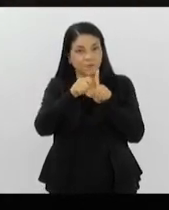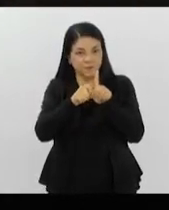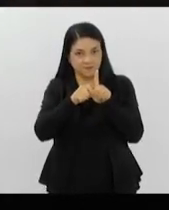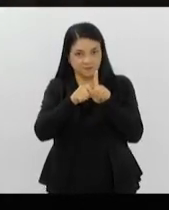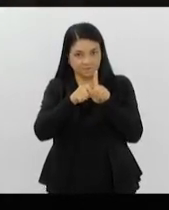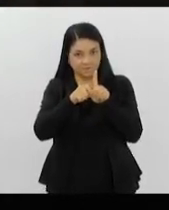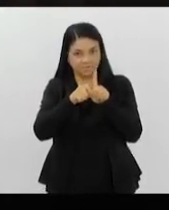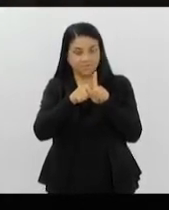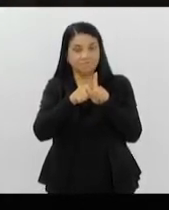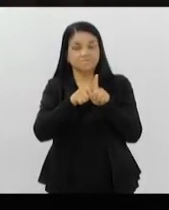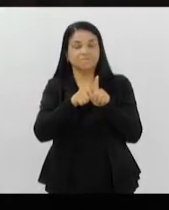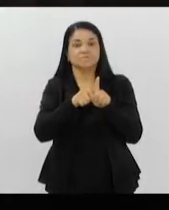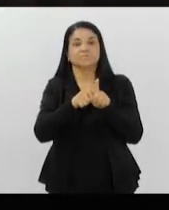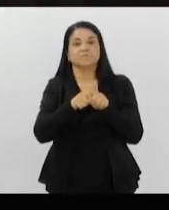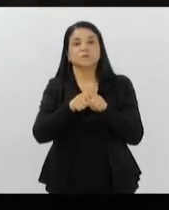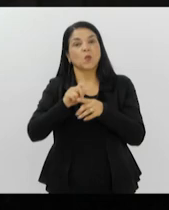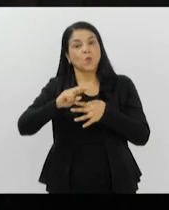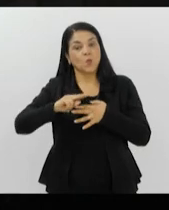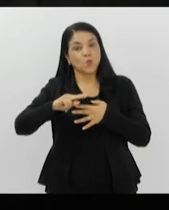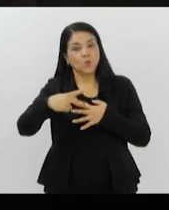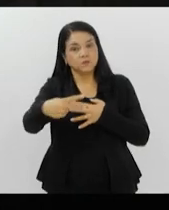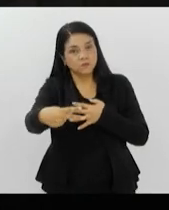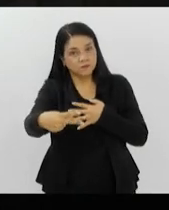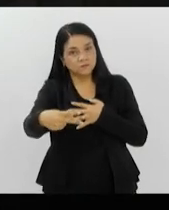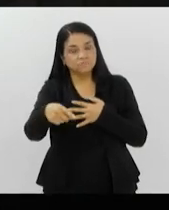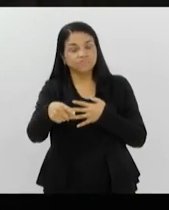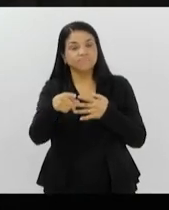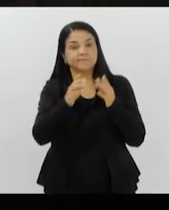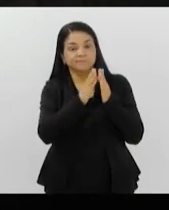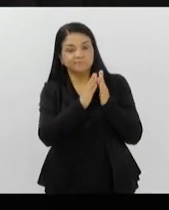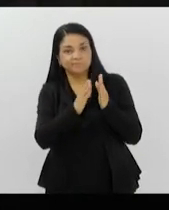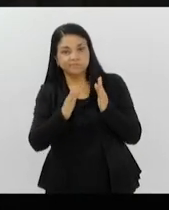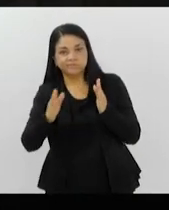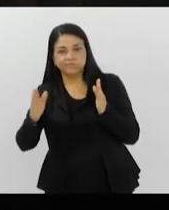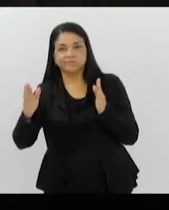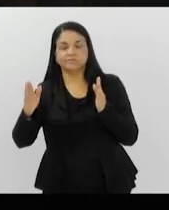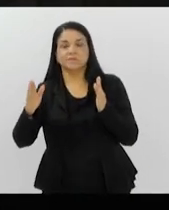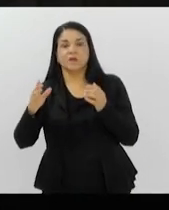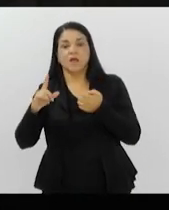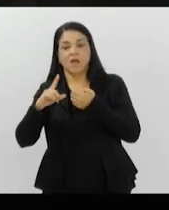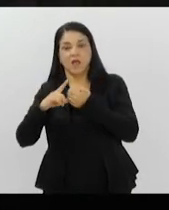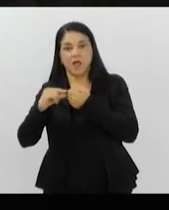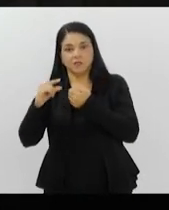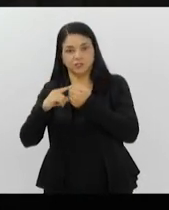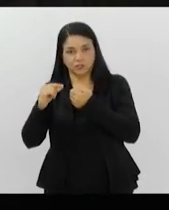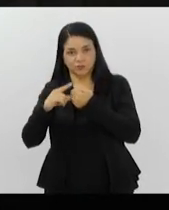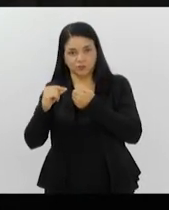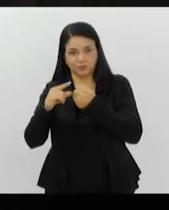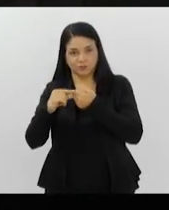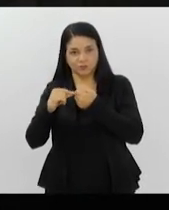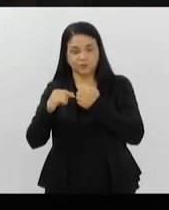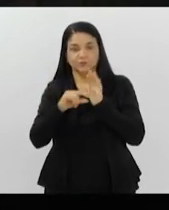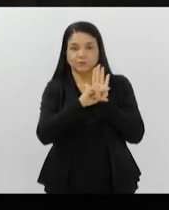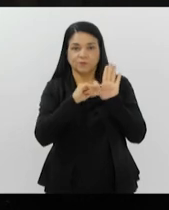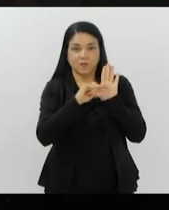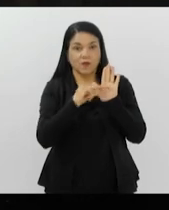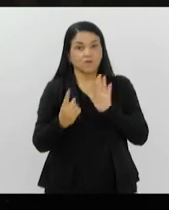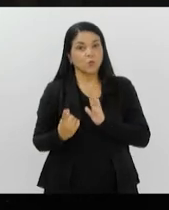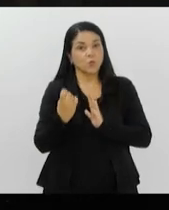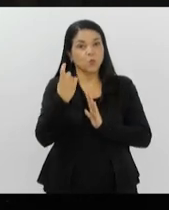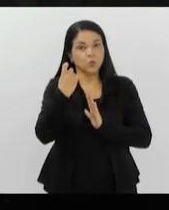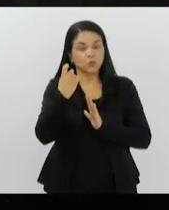de consequência, também estendemos, em outro artigo, no parágrafo único do